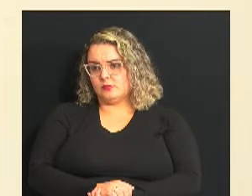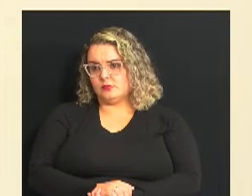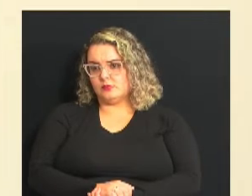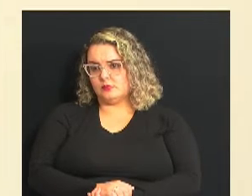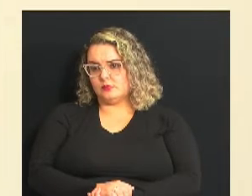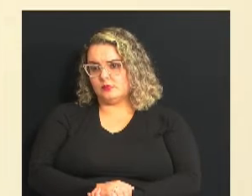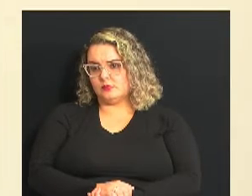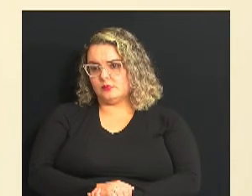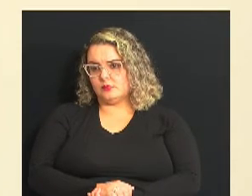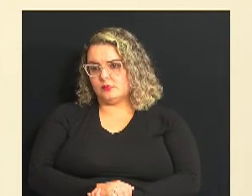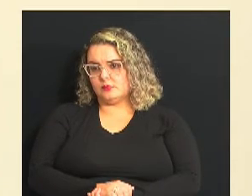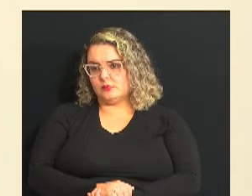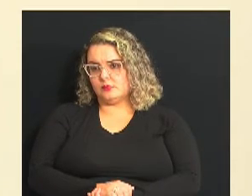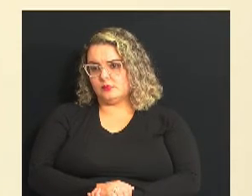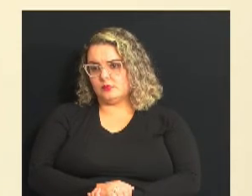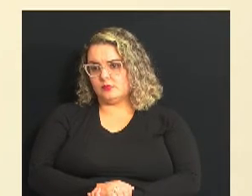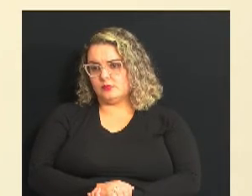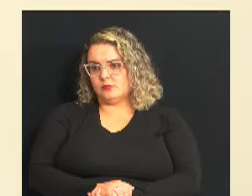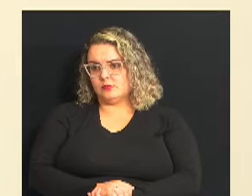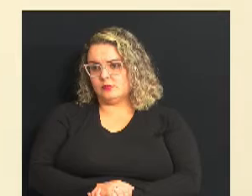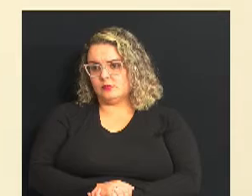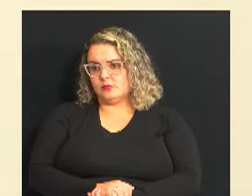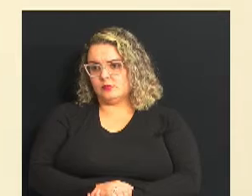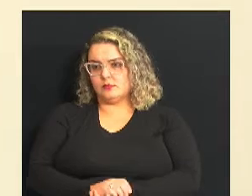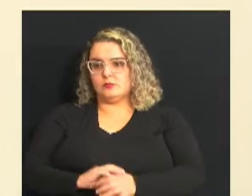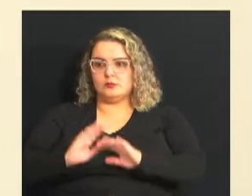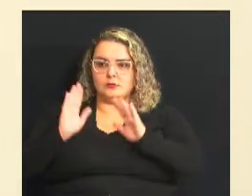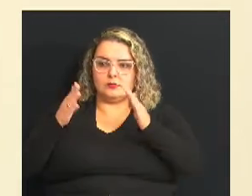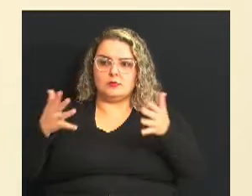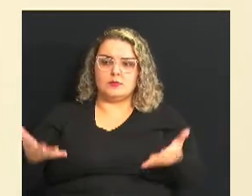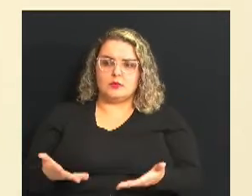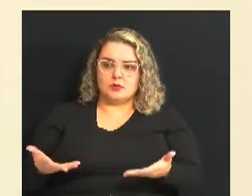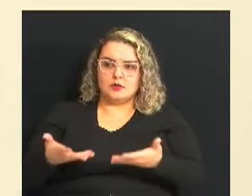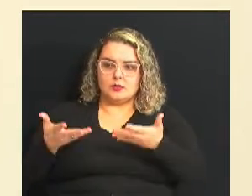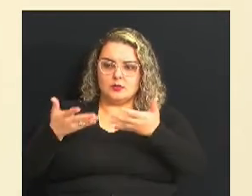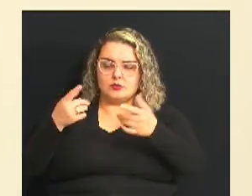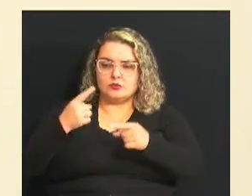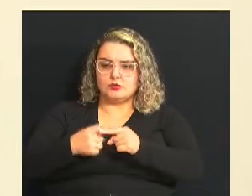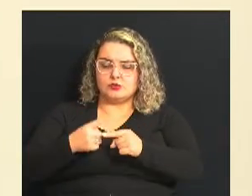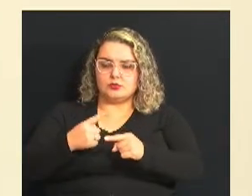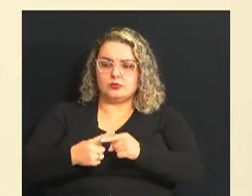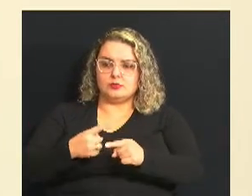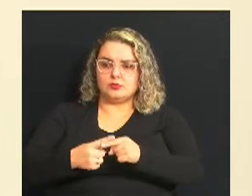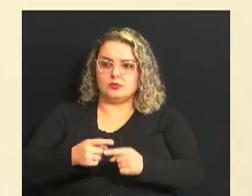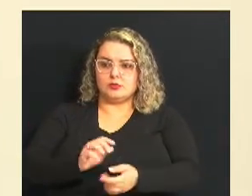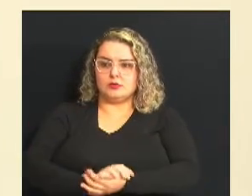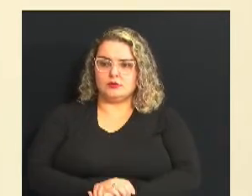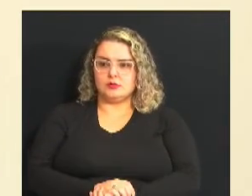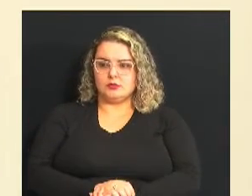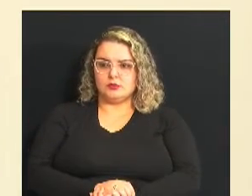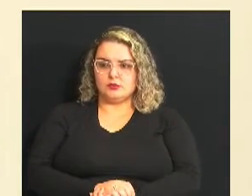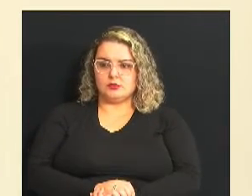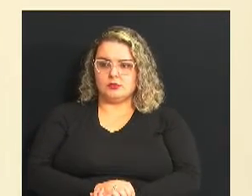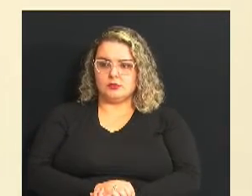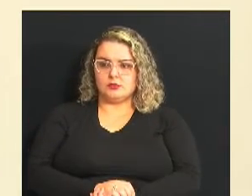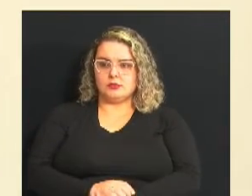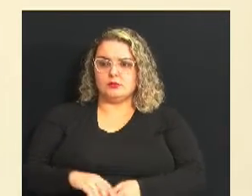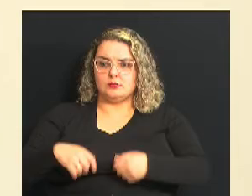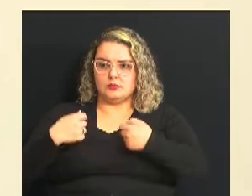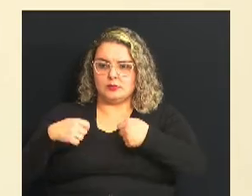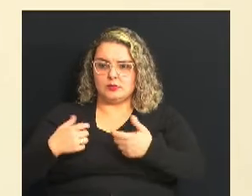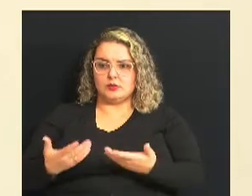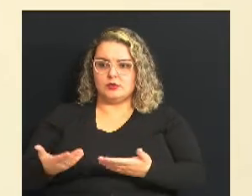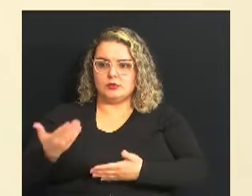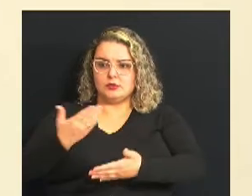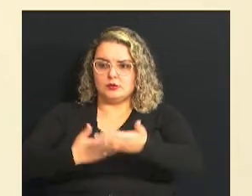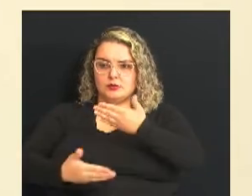gente está focando bastante na colaboração, porque a necessidade de